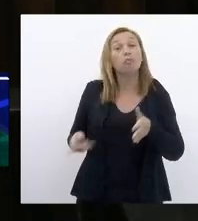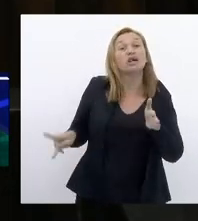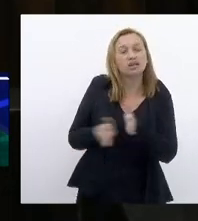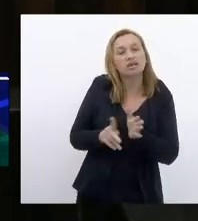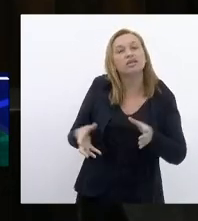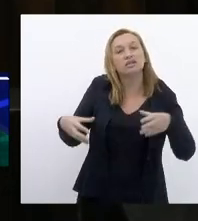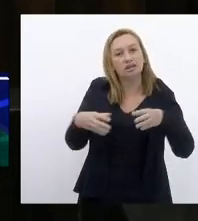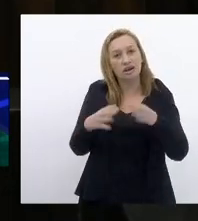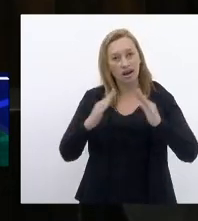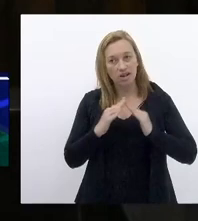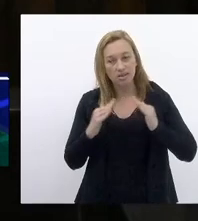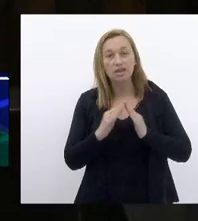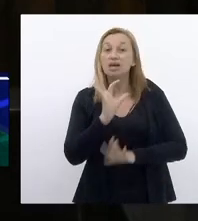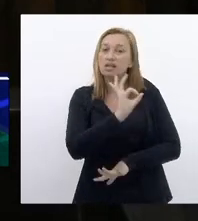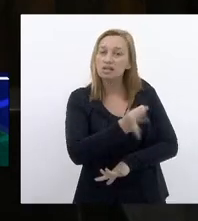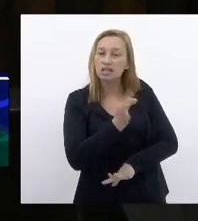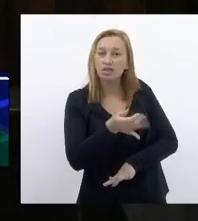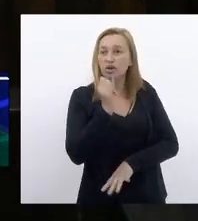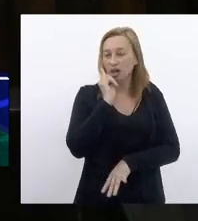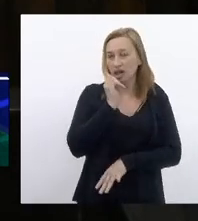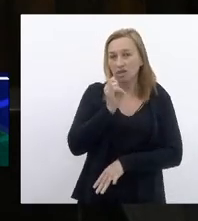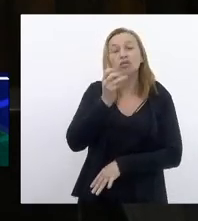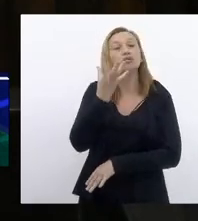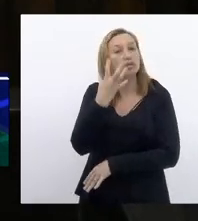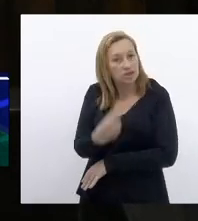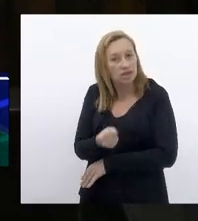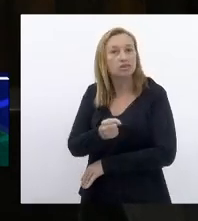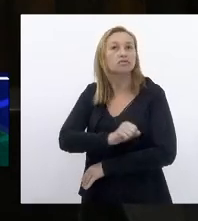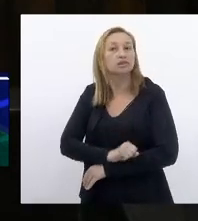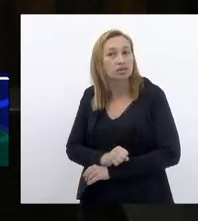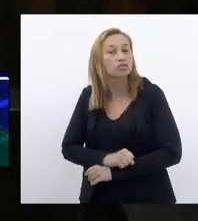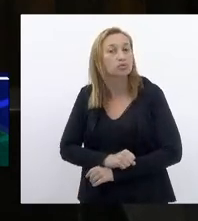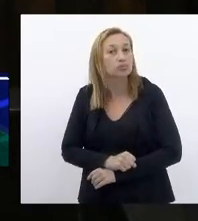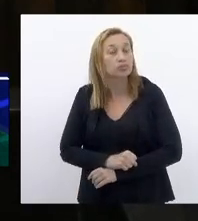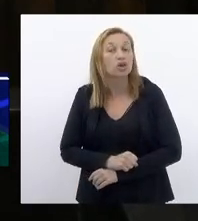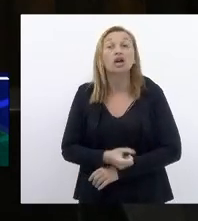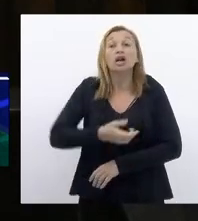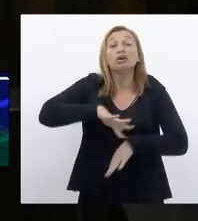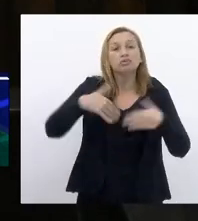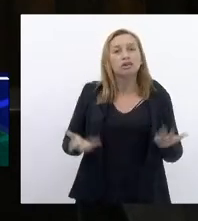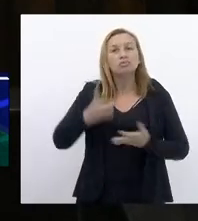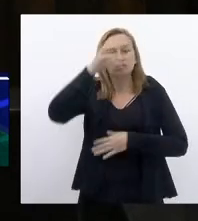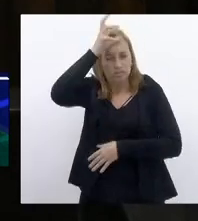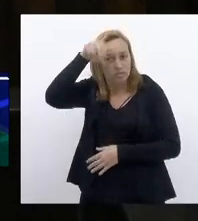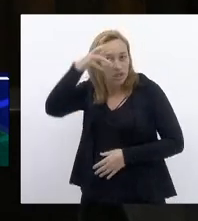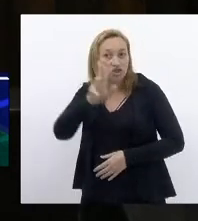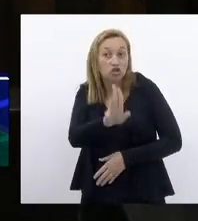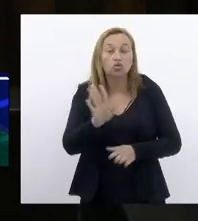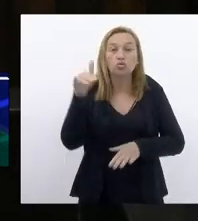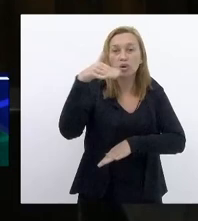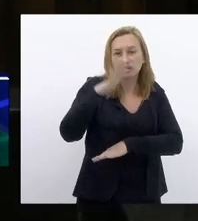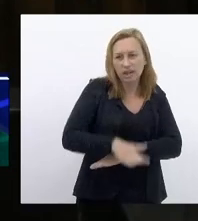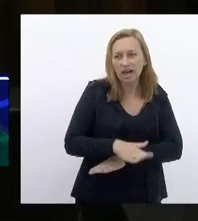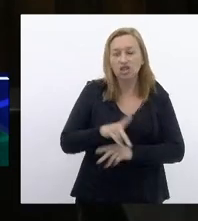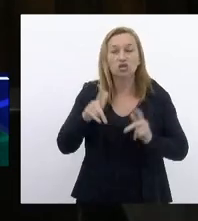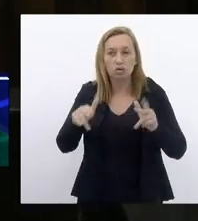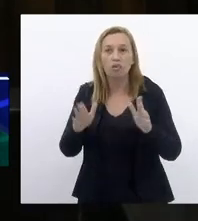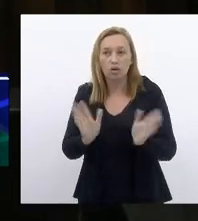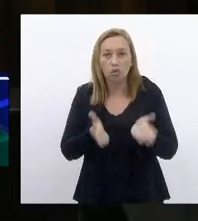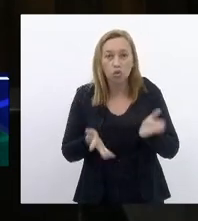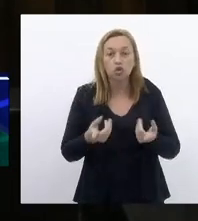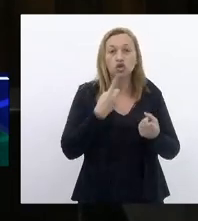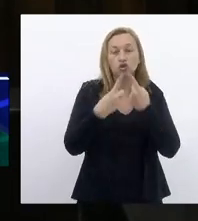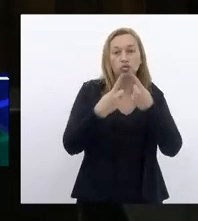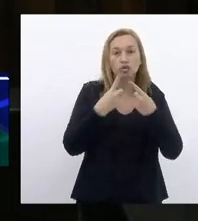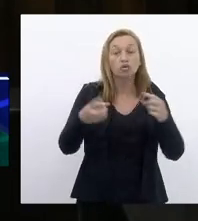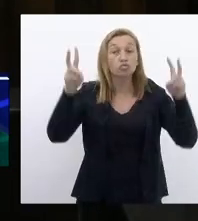nessa casa, e, obviamente, o meu relatório foi favorável. Então, deputada Tia Ju, numa tarde como essa, em que a Assembleia discute